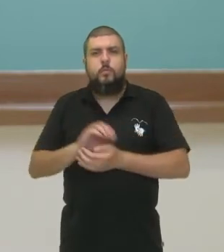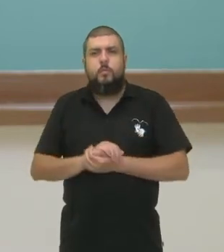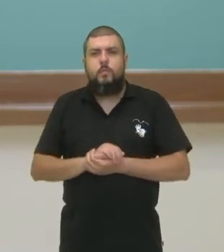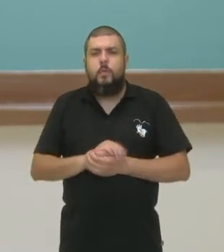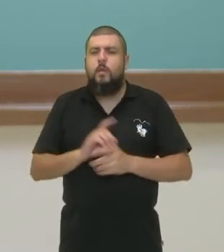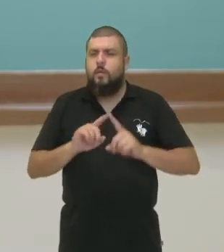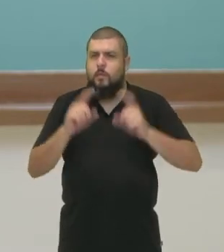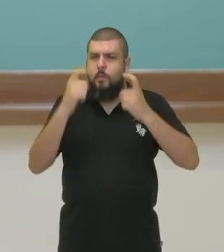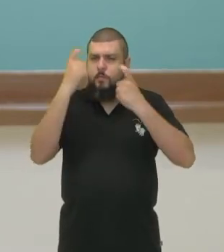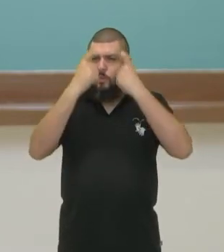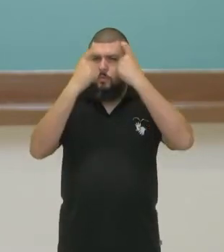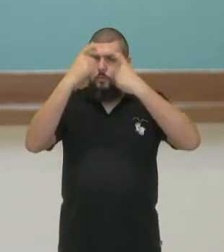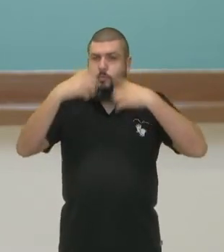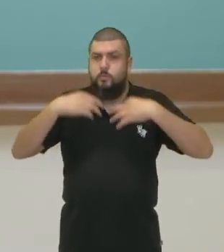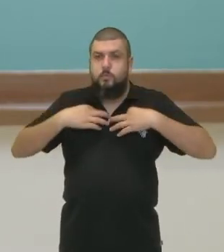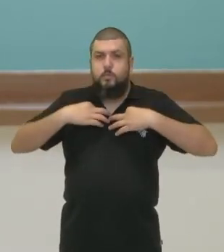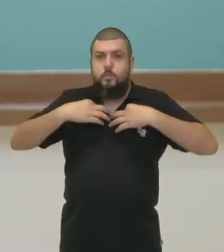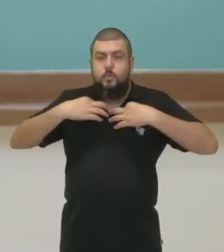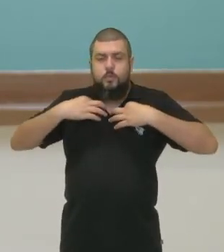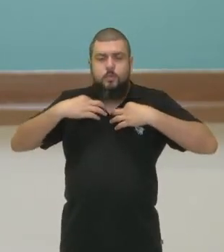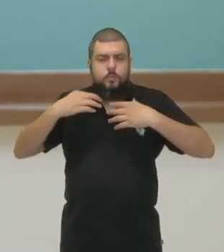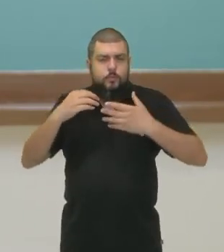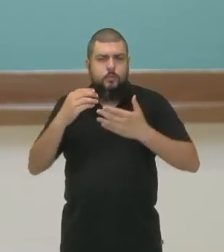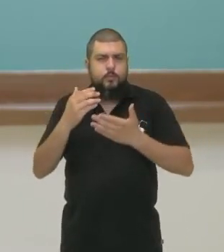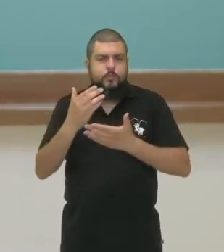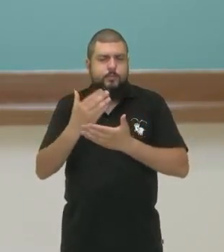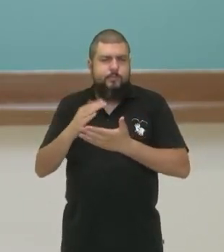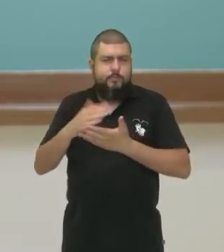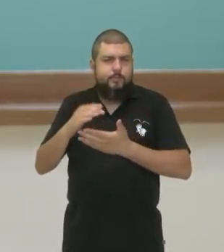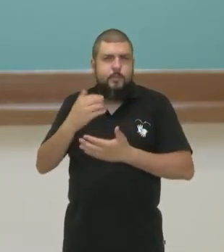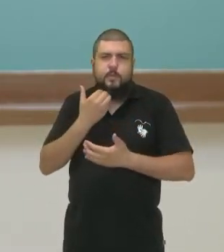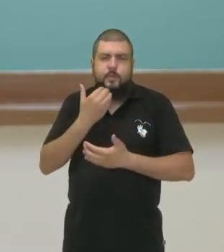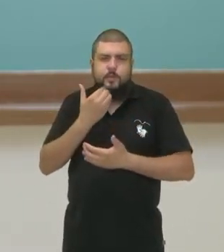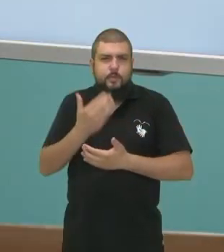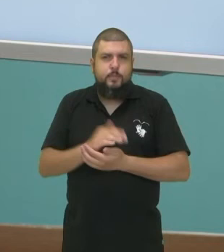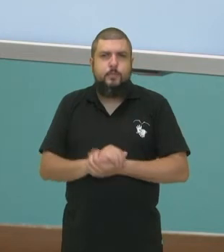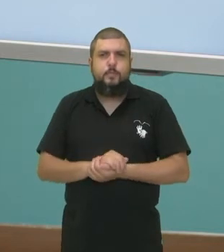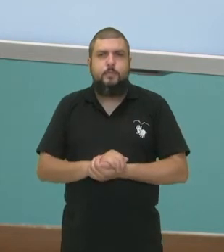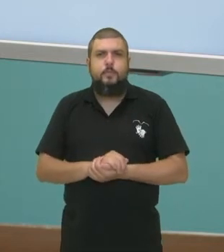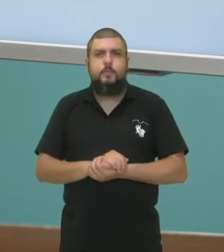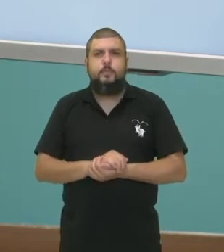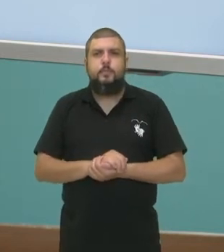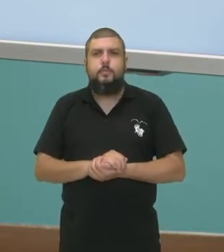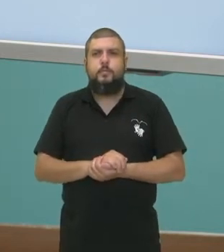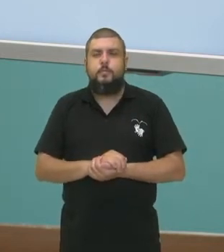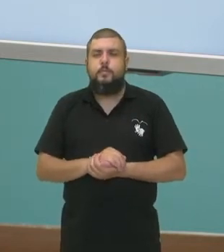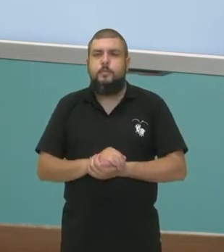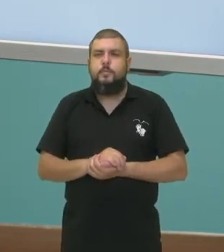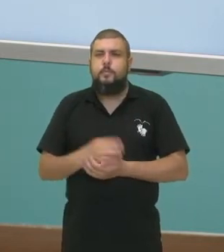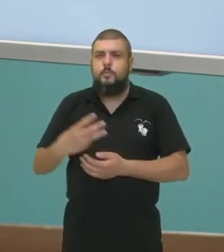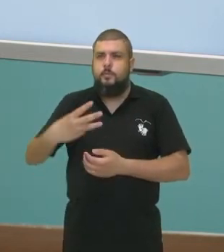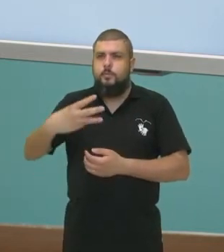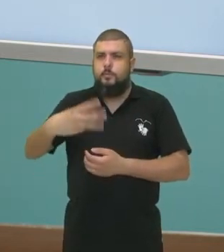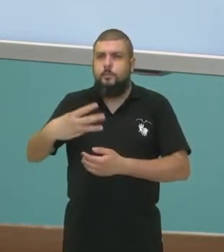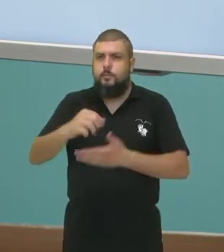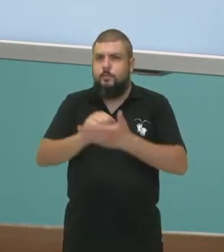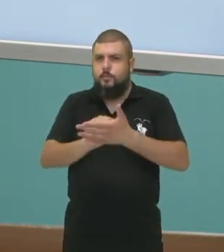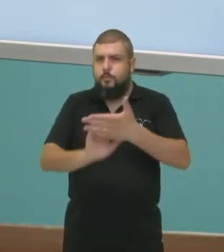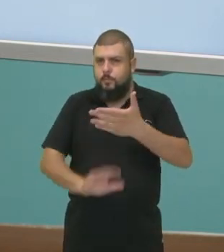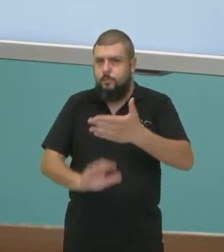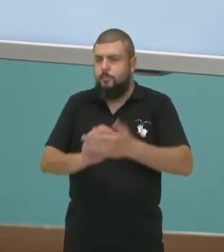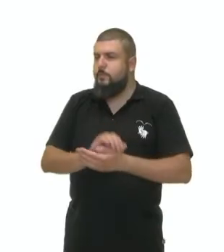aparência, porque ela vai muito além disso. Ok? A ver? Então, vamos para a nossa terceira atividade. Segundo a leitura da